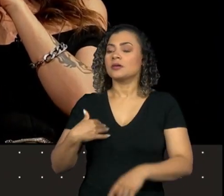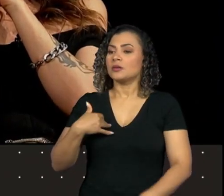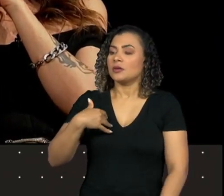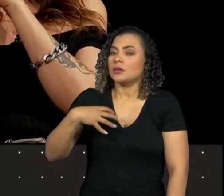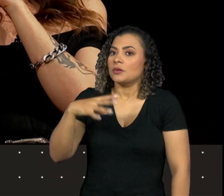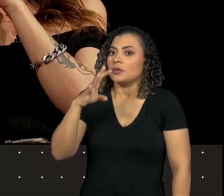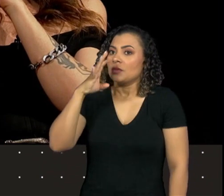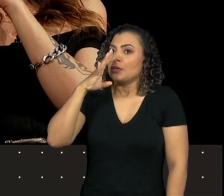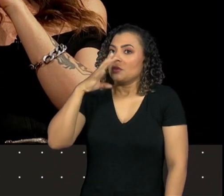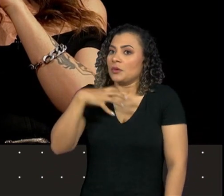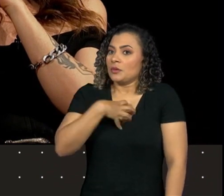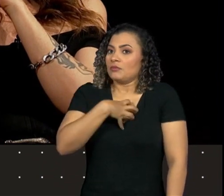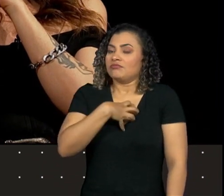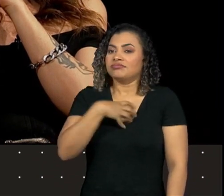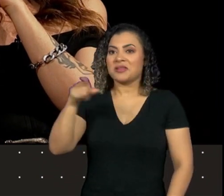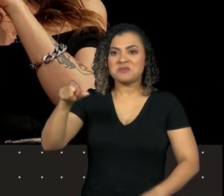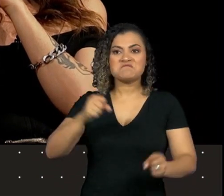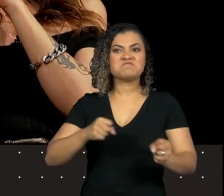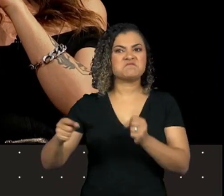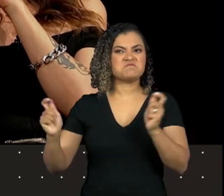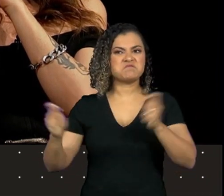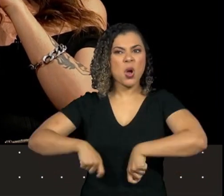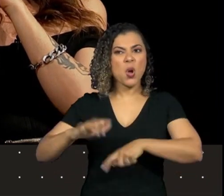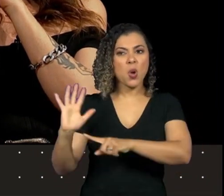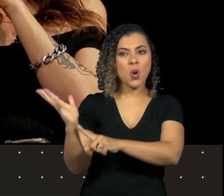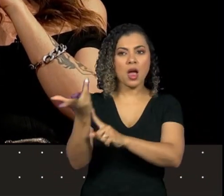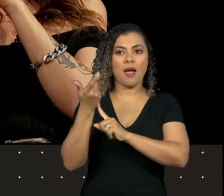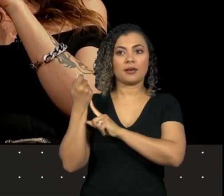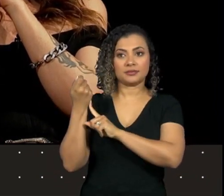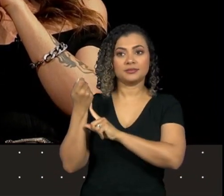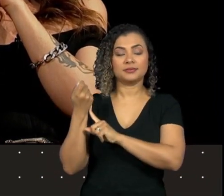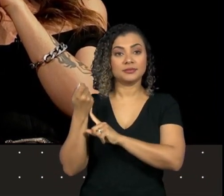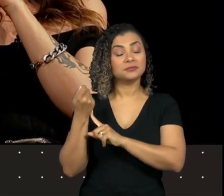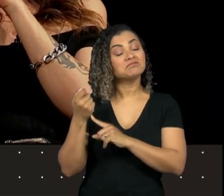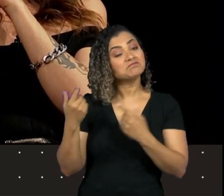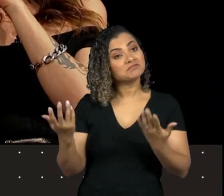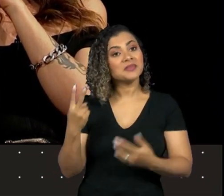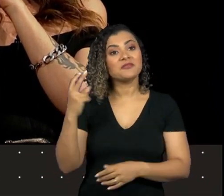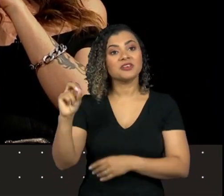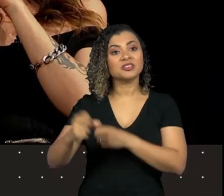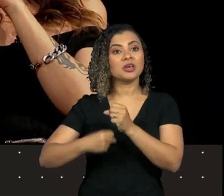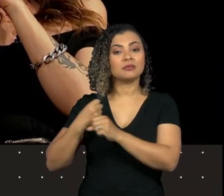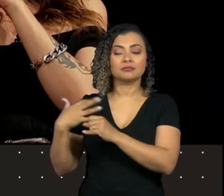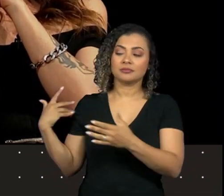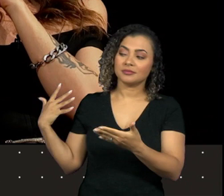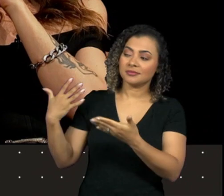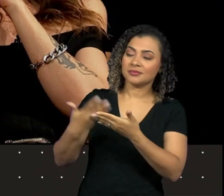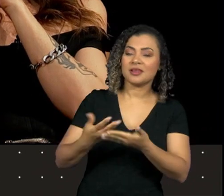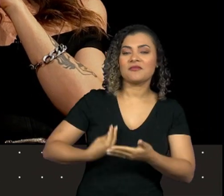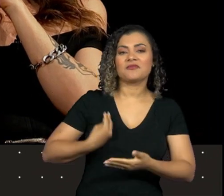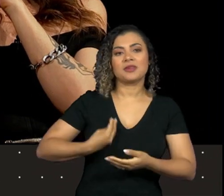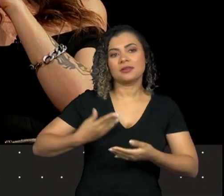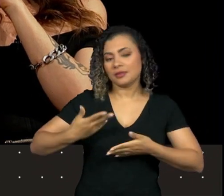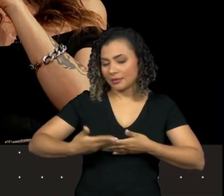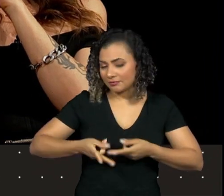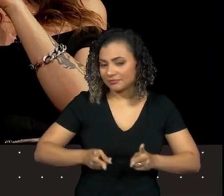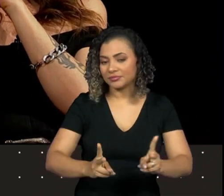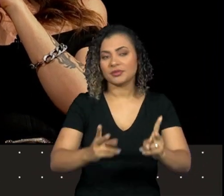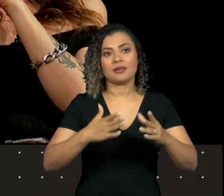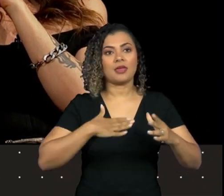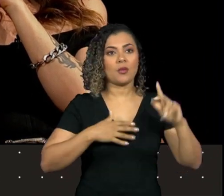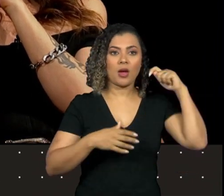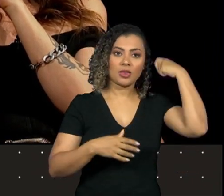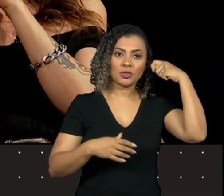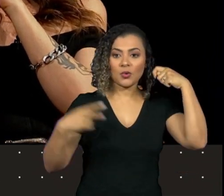reconheci ela como uma potência como artista. E 20 anos se passaram, cada um seguiu sua trajetória, eu como